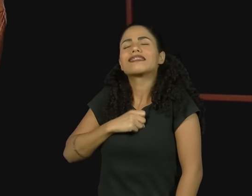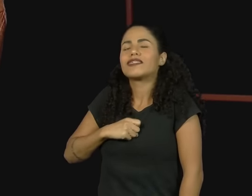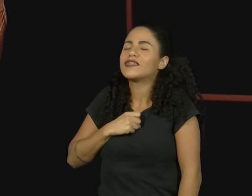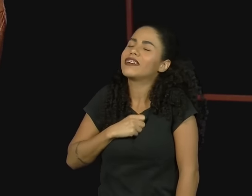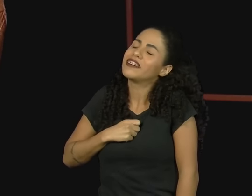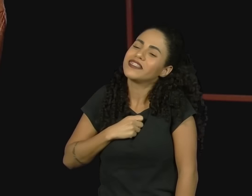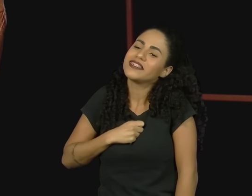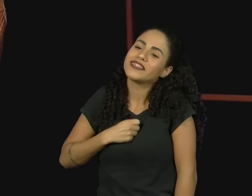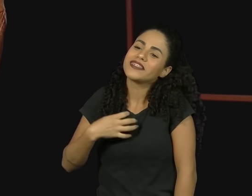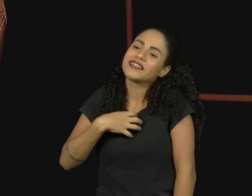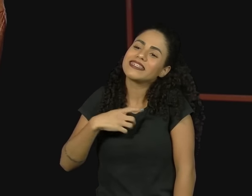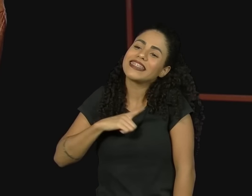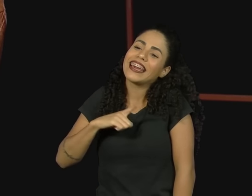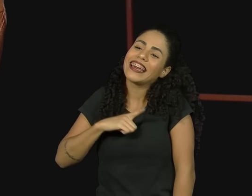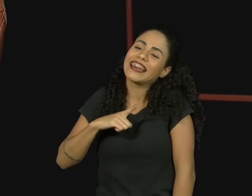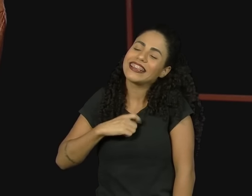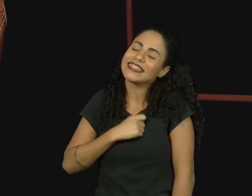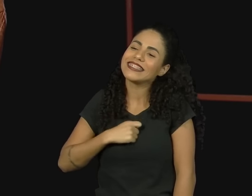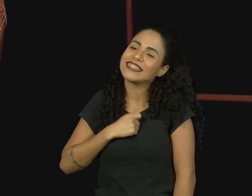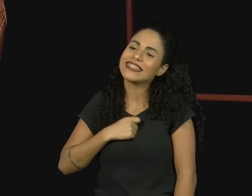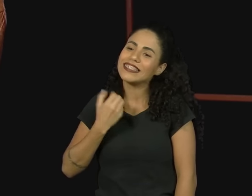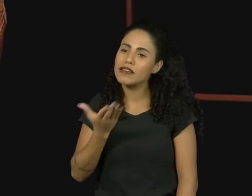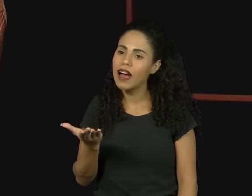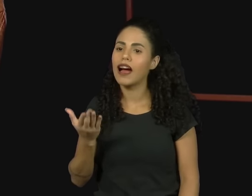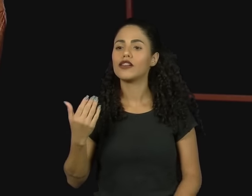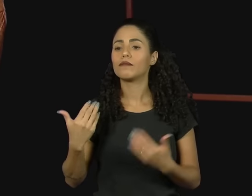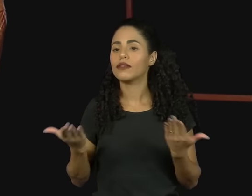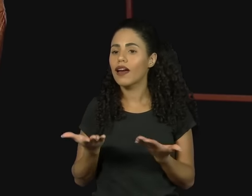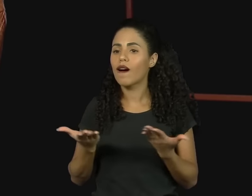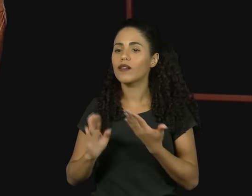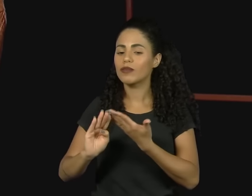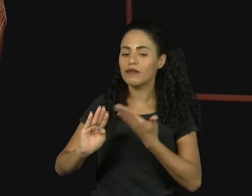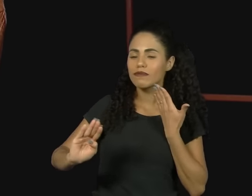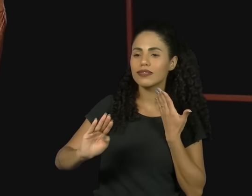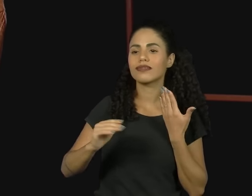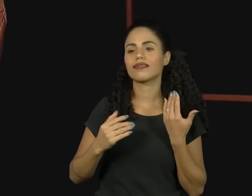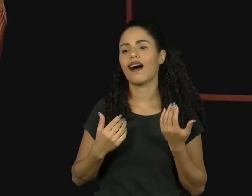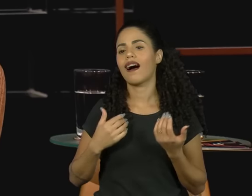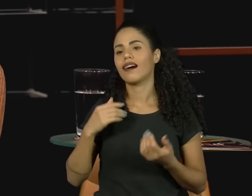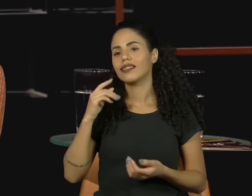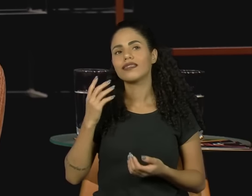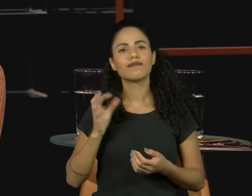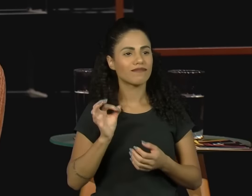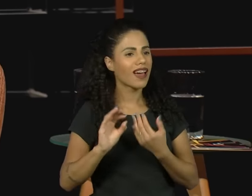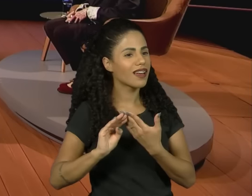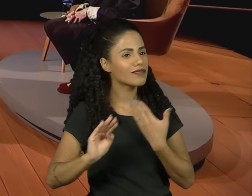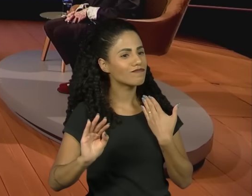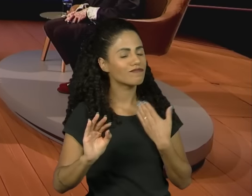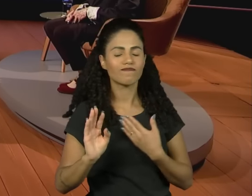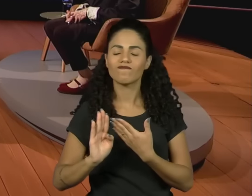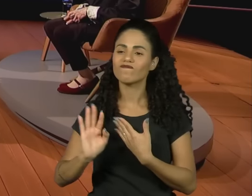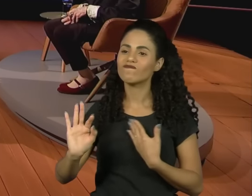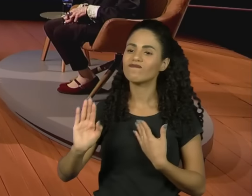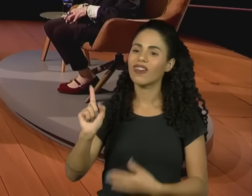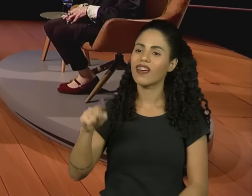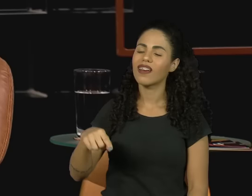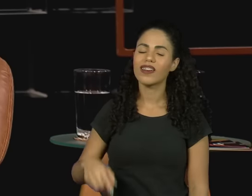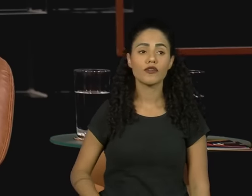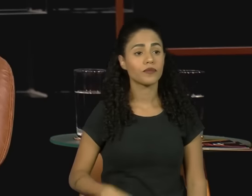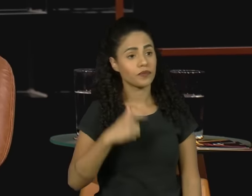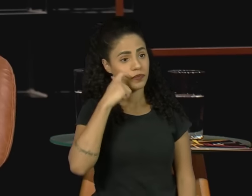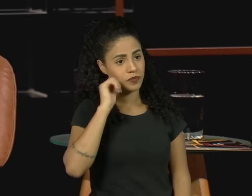o fato de não estar, enfim, ver mais. Esse distanciamento, né? A gente tem mais